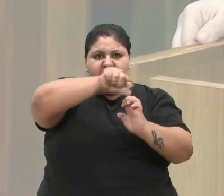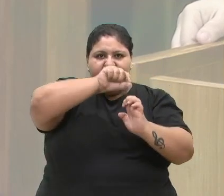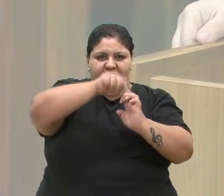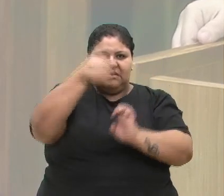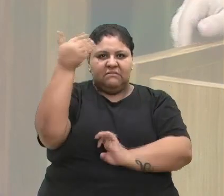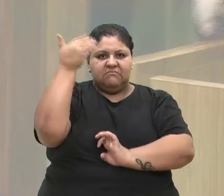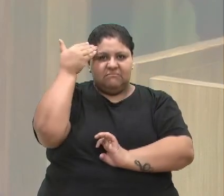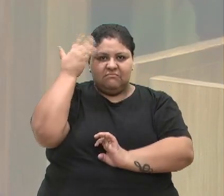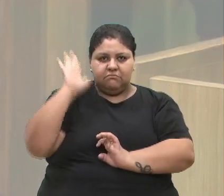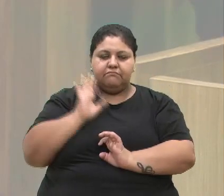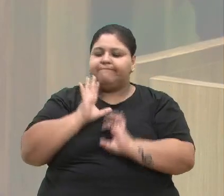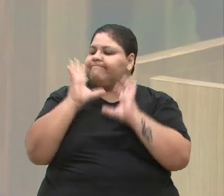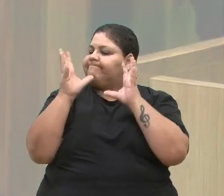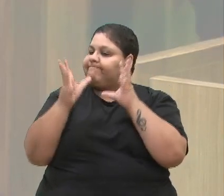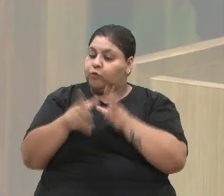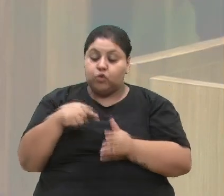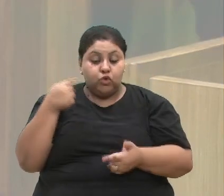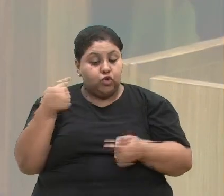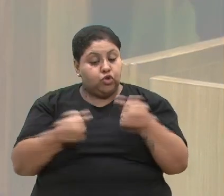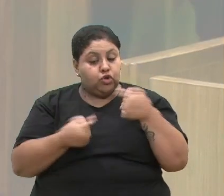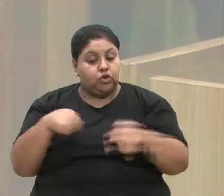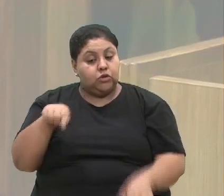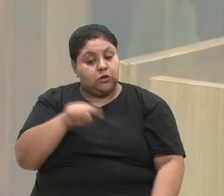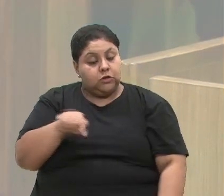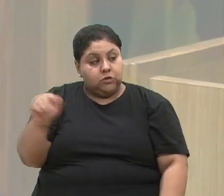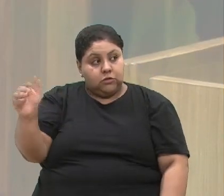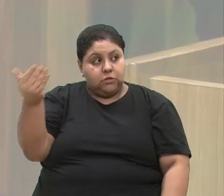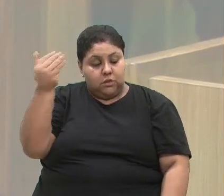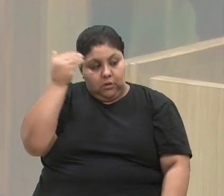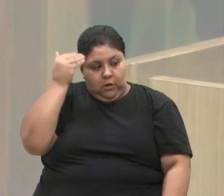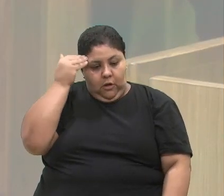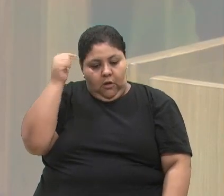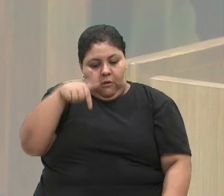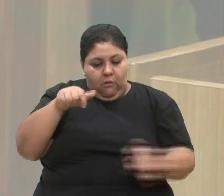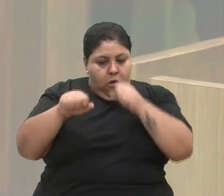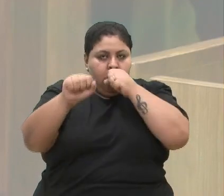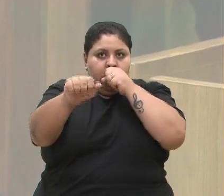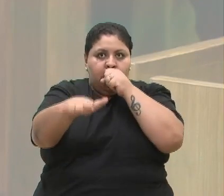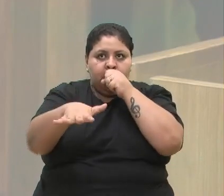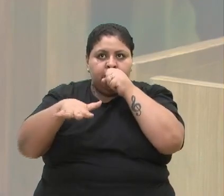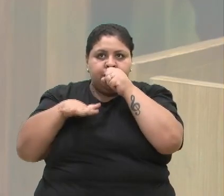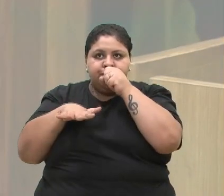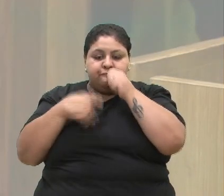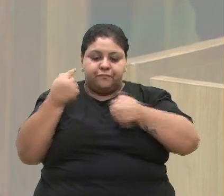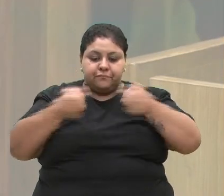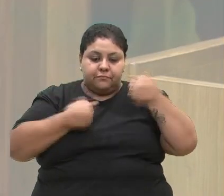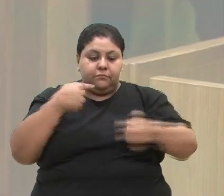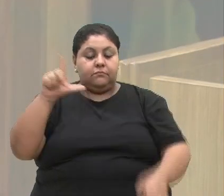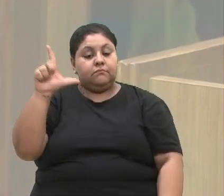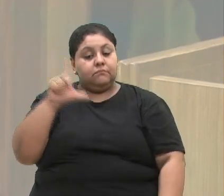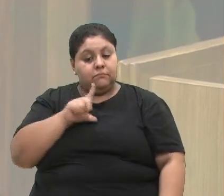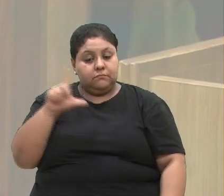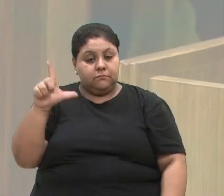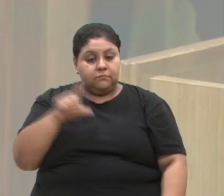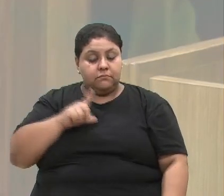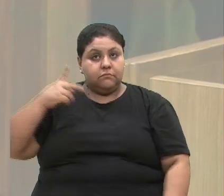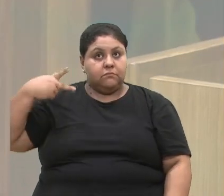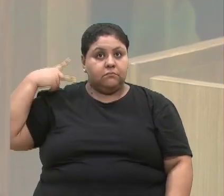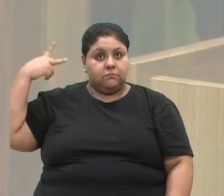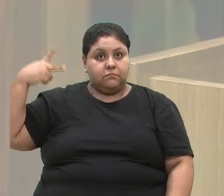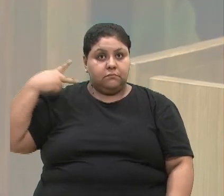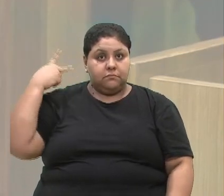Então, tudo isso é debate para nós entendermos aqui no plenário que a discussão tem que ser política e